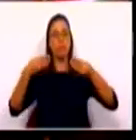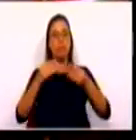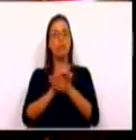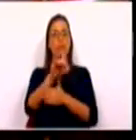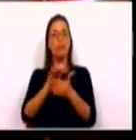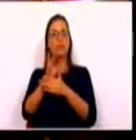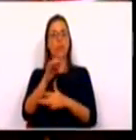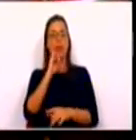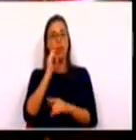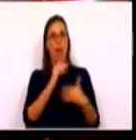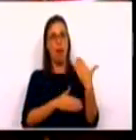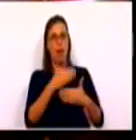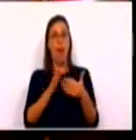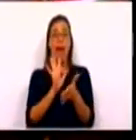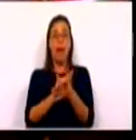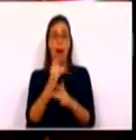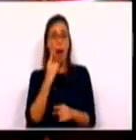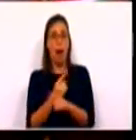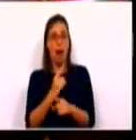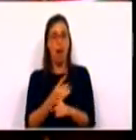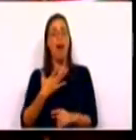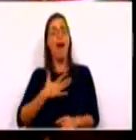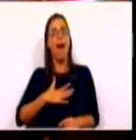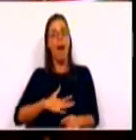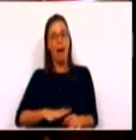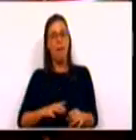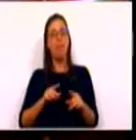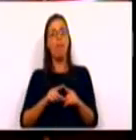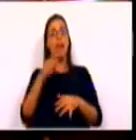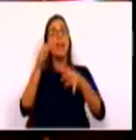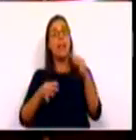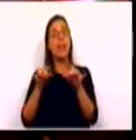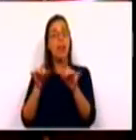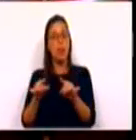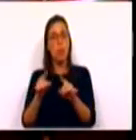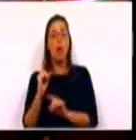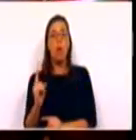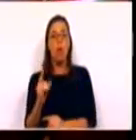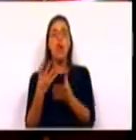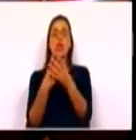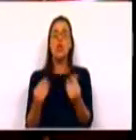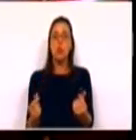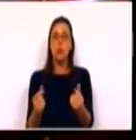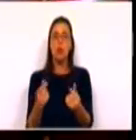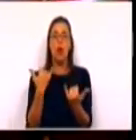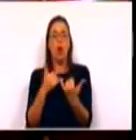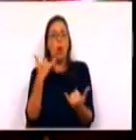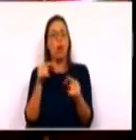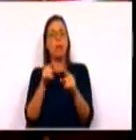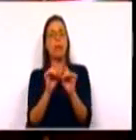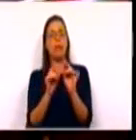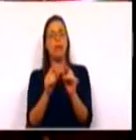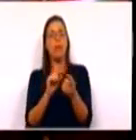continuam a ser efetuadas por via postal, pretendemos permitir aos tribunais o recurso a soluções automatizadas